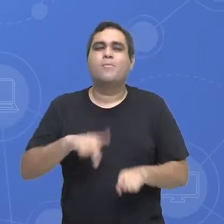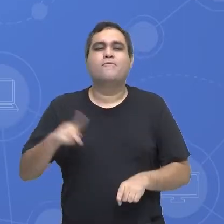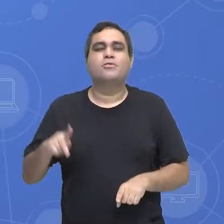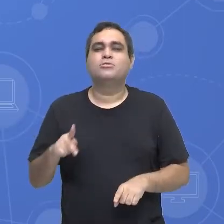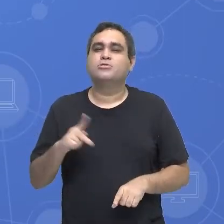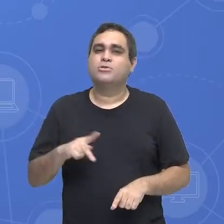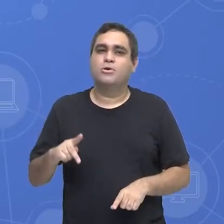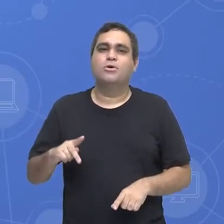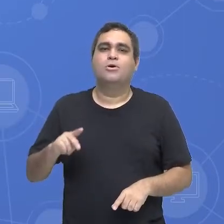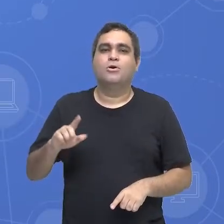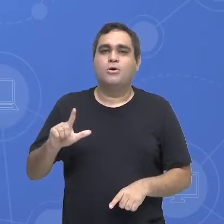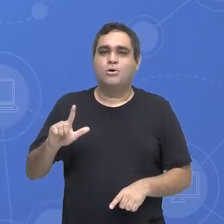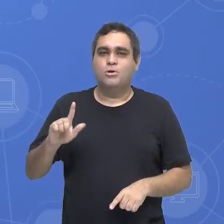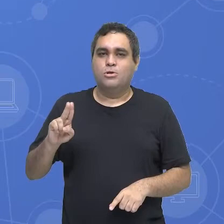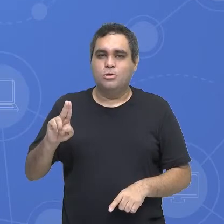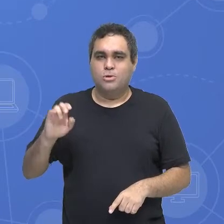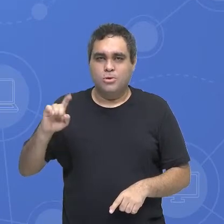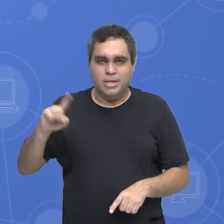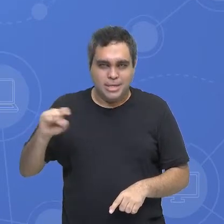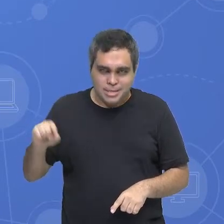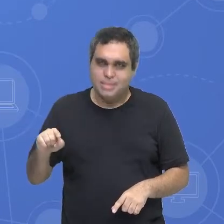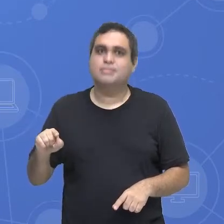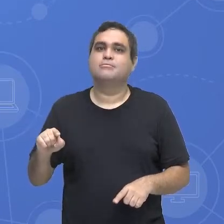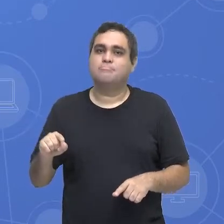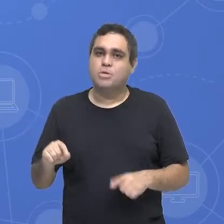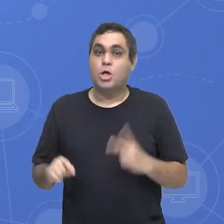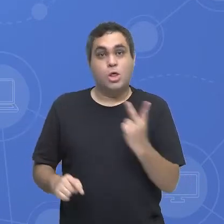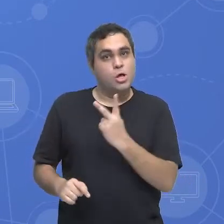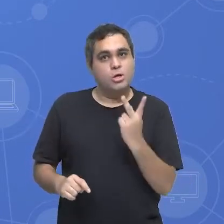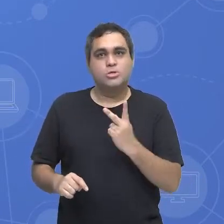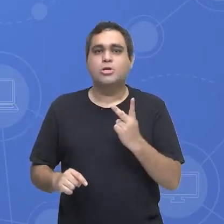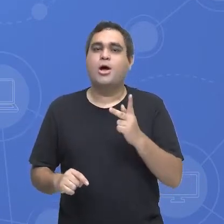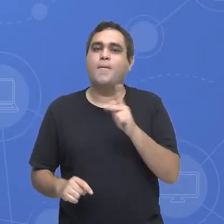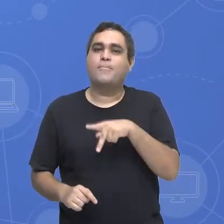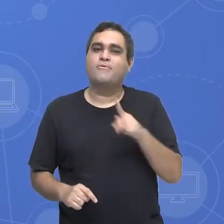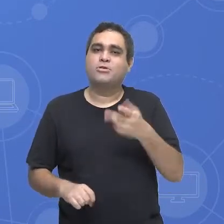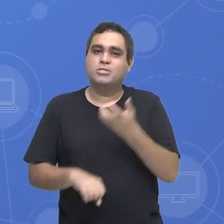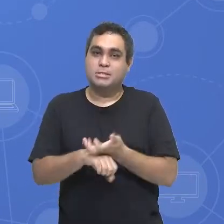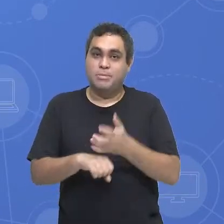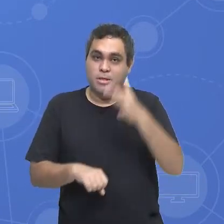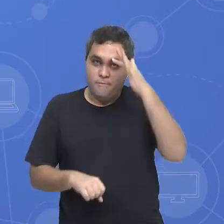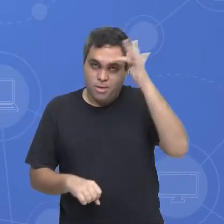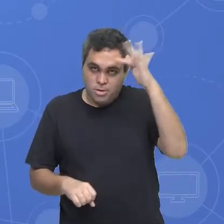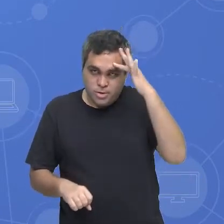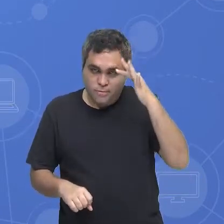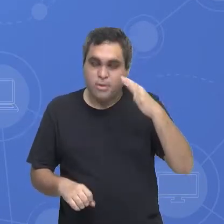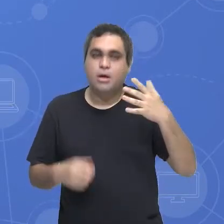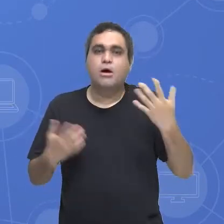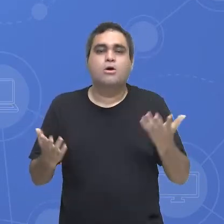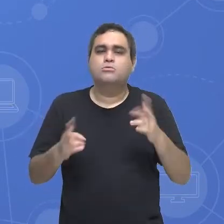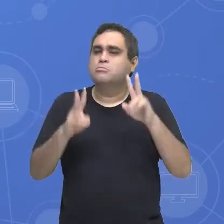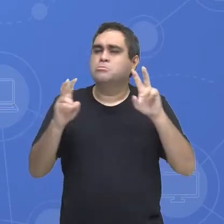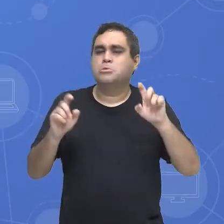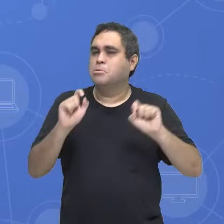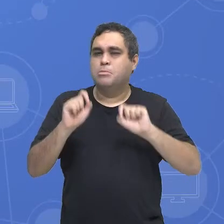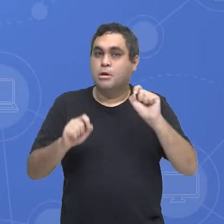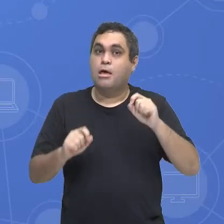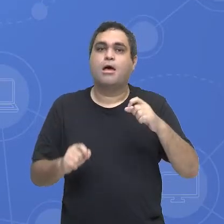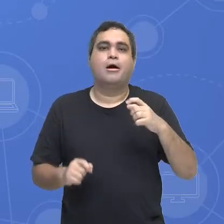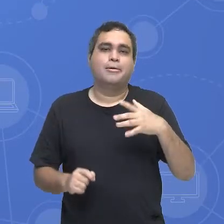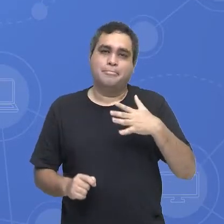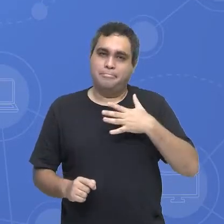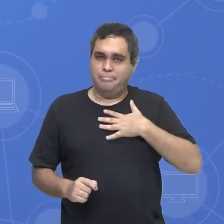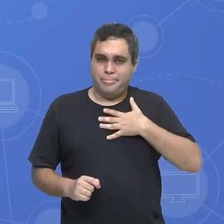de filosofia aqui do Centro de Mídias. E nós vamos trabalhar um pouquinho um assunto que eu particularmente